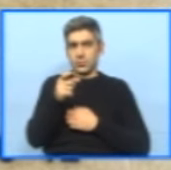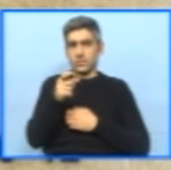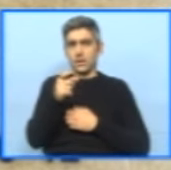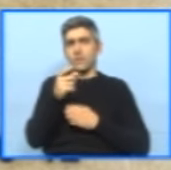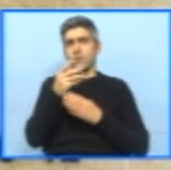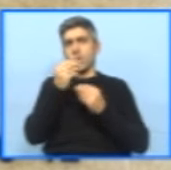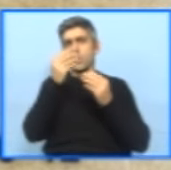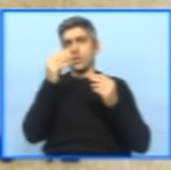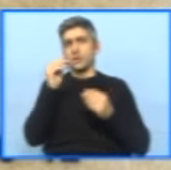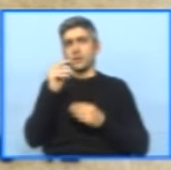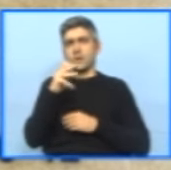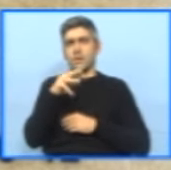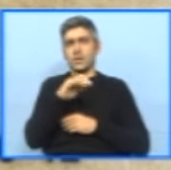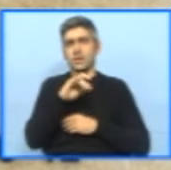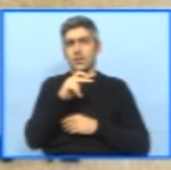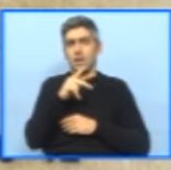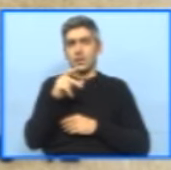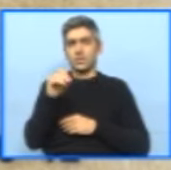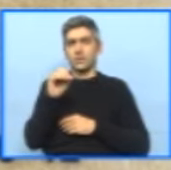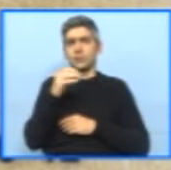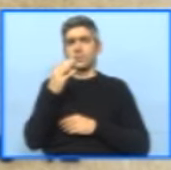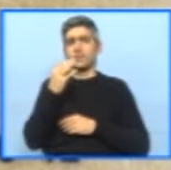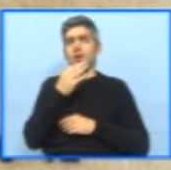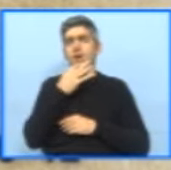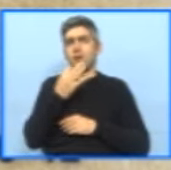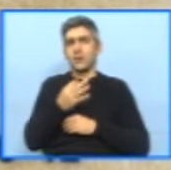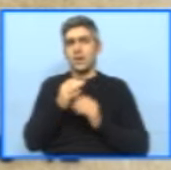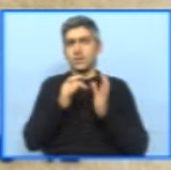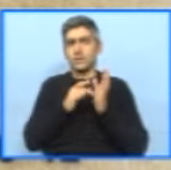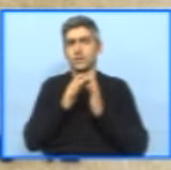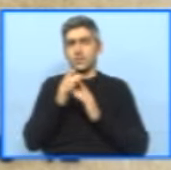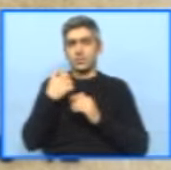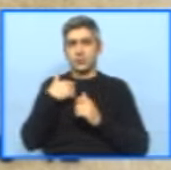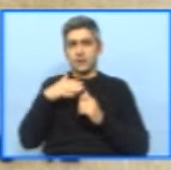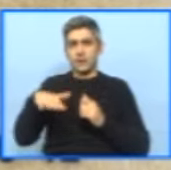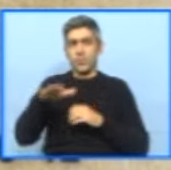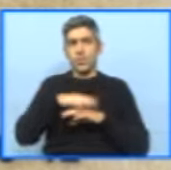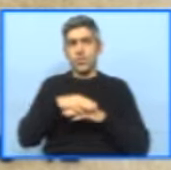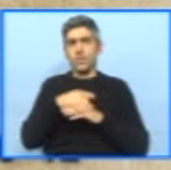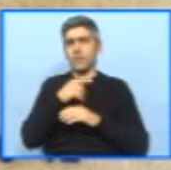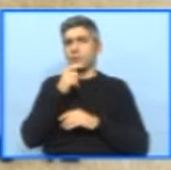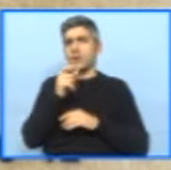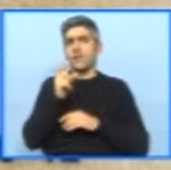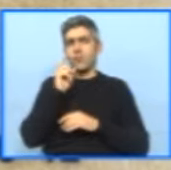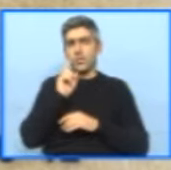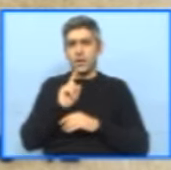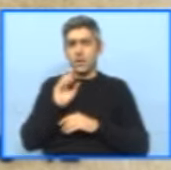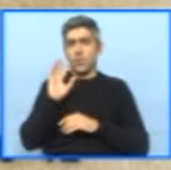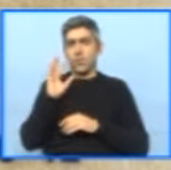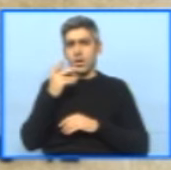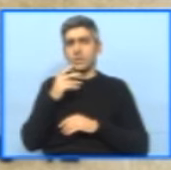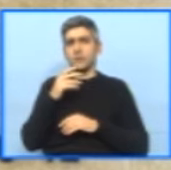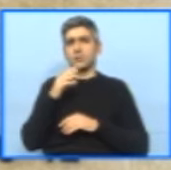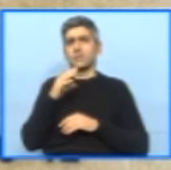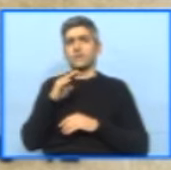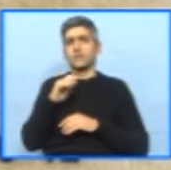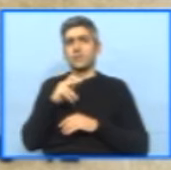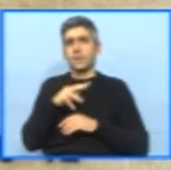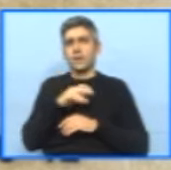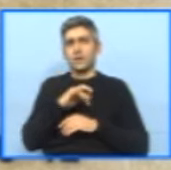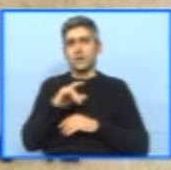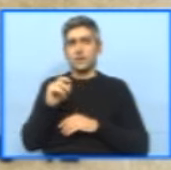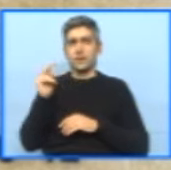Muitos samaritanos daquela cidade acreditaram em Jesus por causa da palavra da mulher. Quando os samaritanos vieram